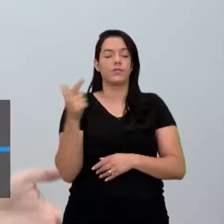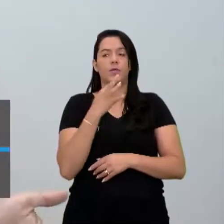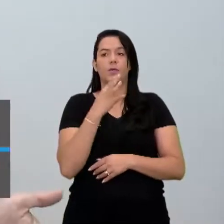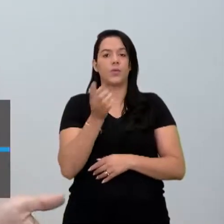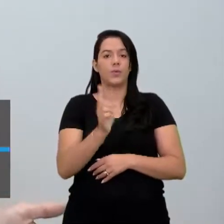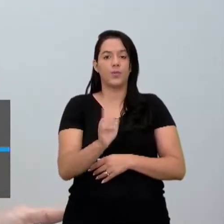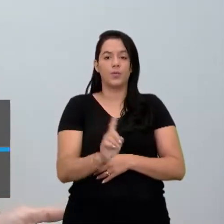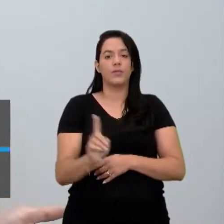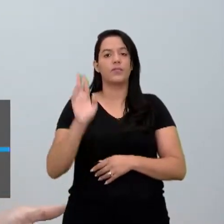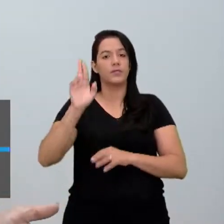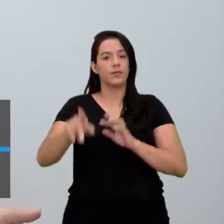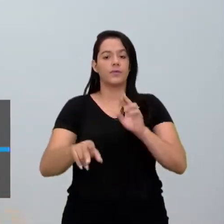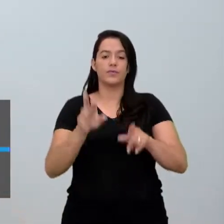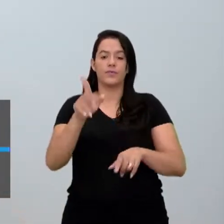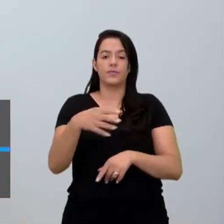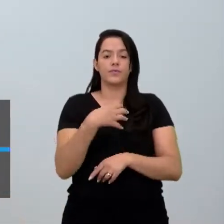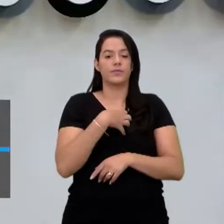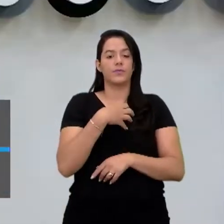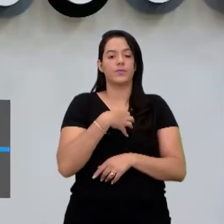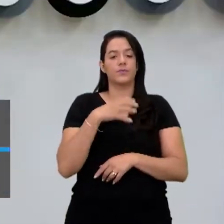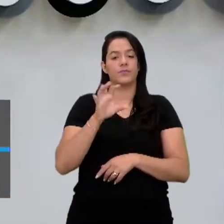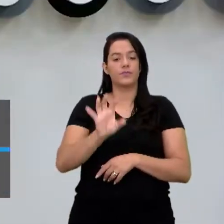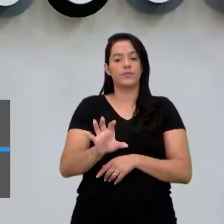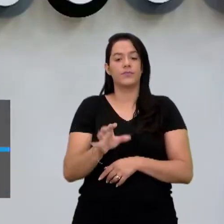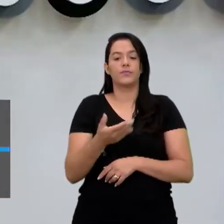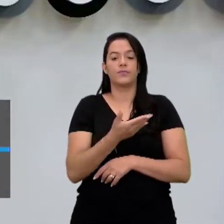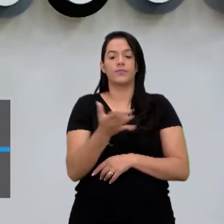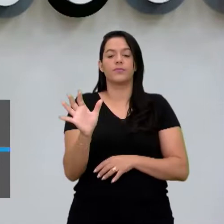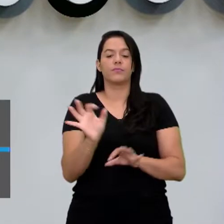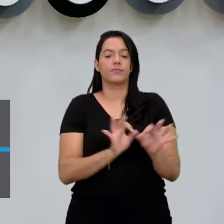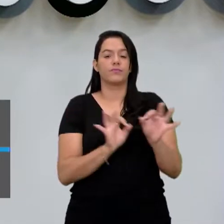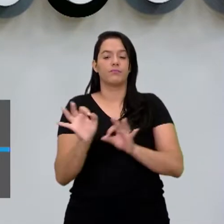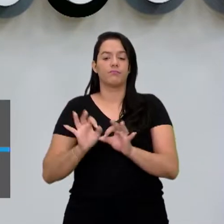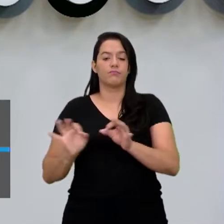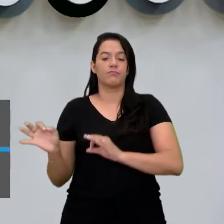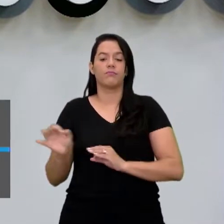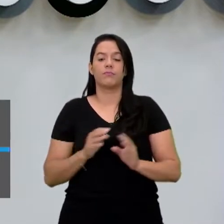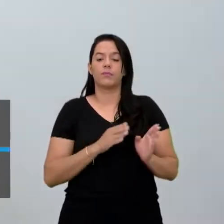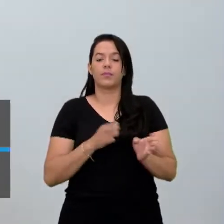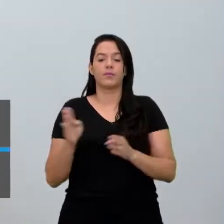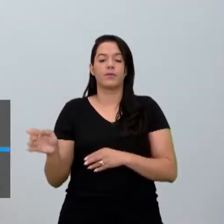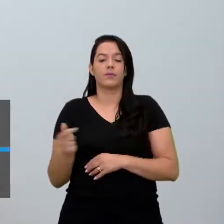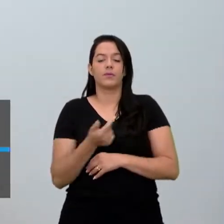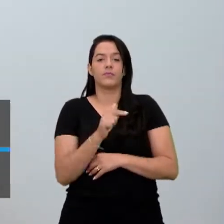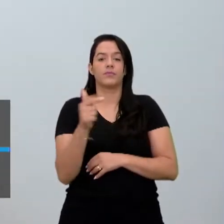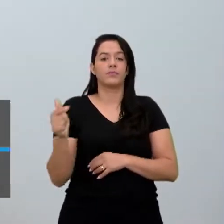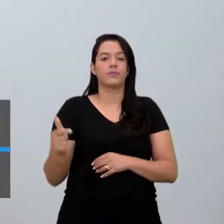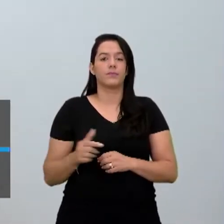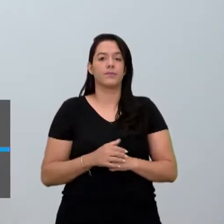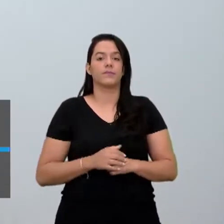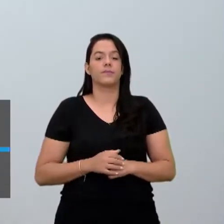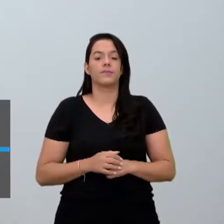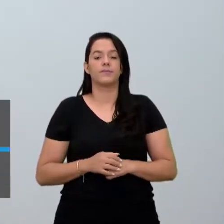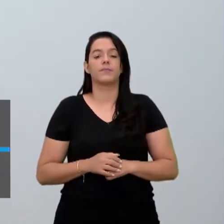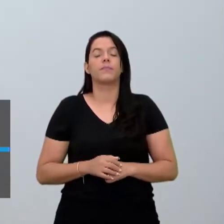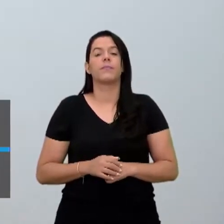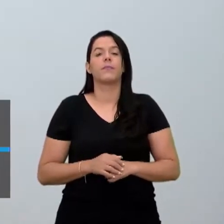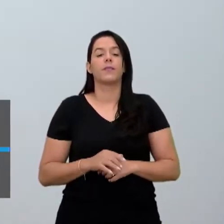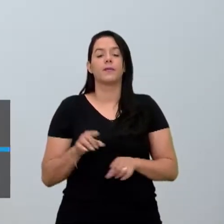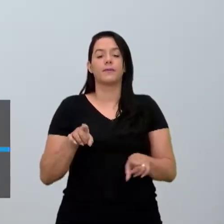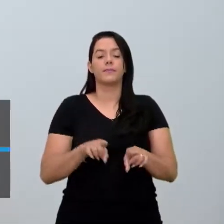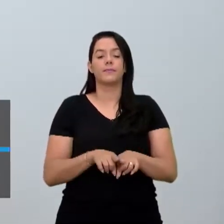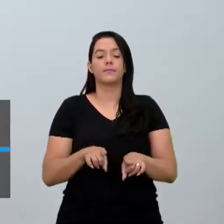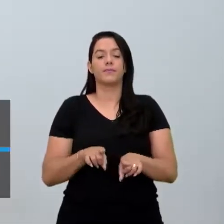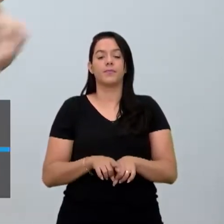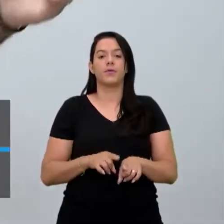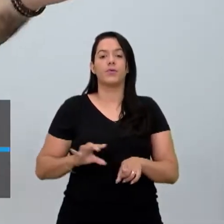completamente diferentes de vocês. E que não estavam no planejamento. Que não estavam no planejamento. E, além de tudo, vem carregado